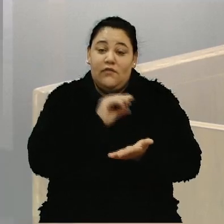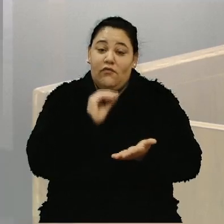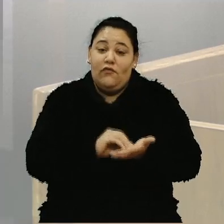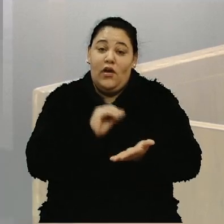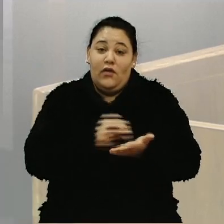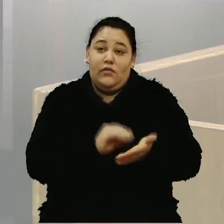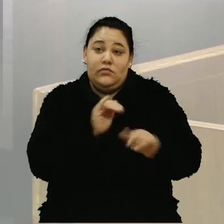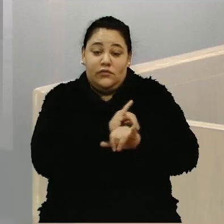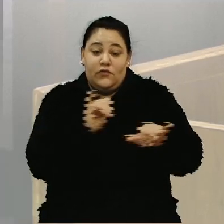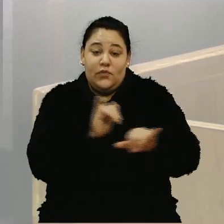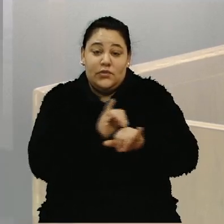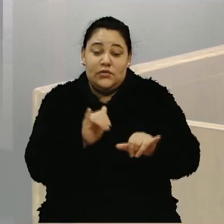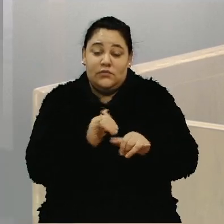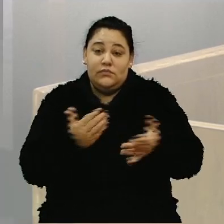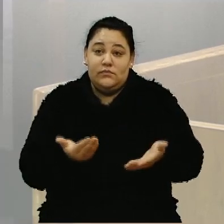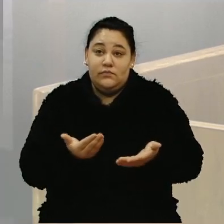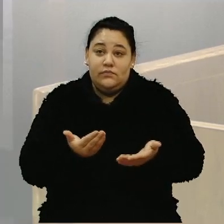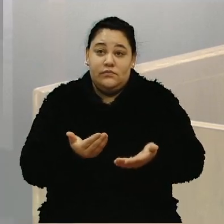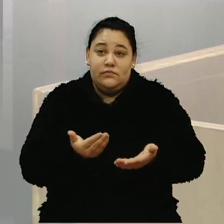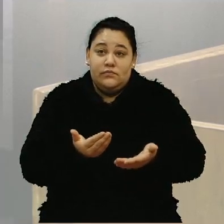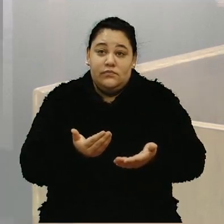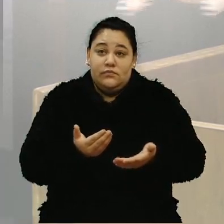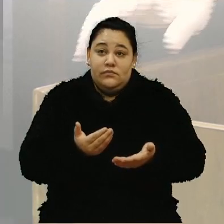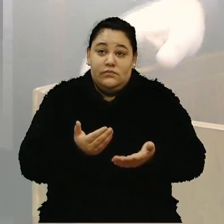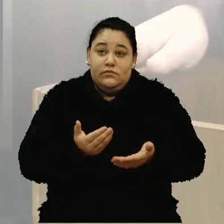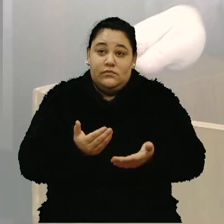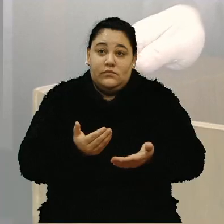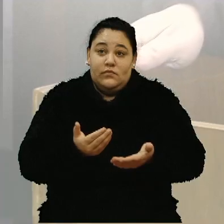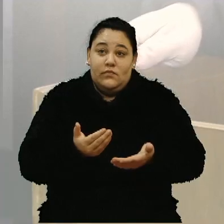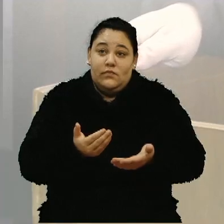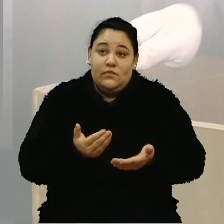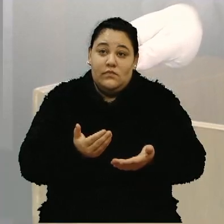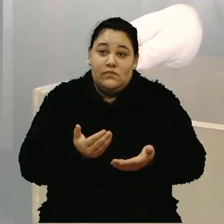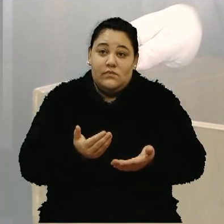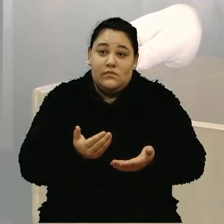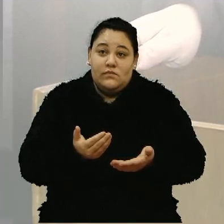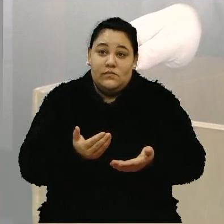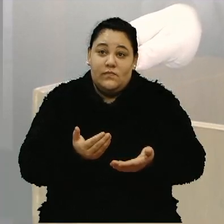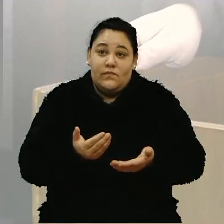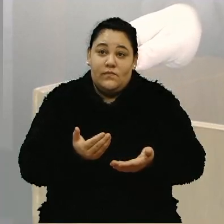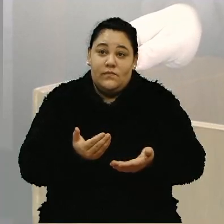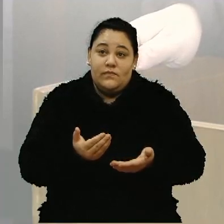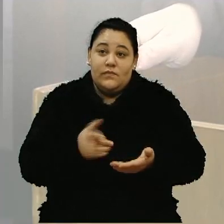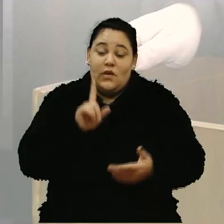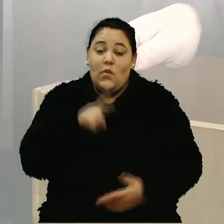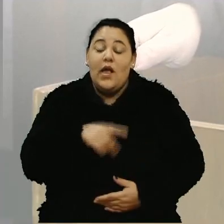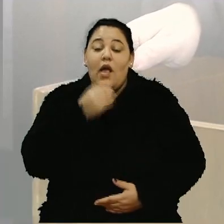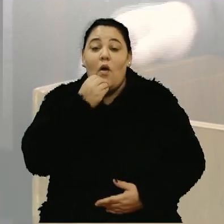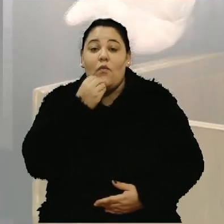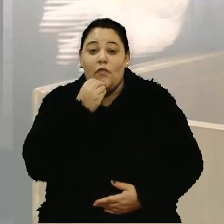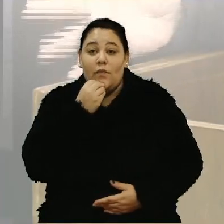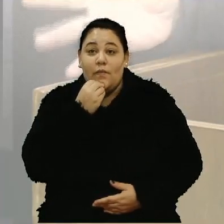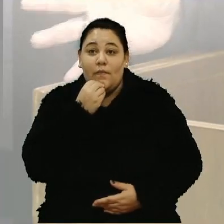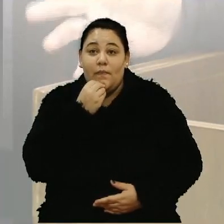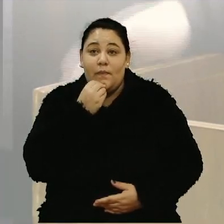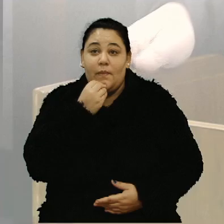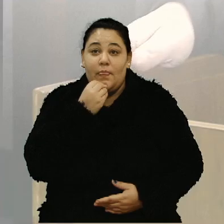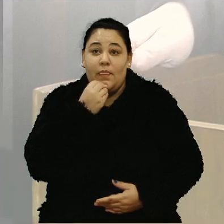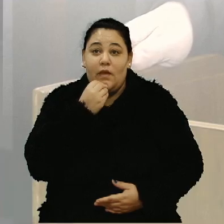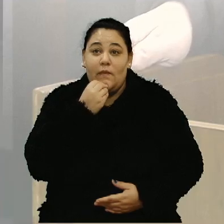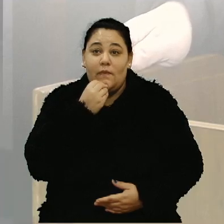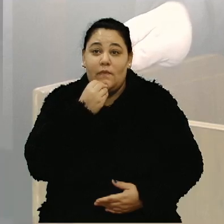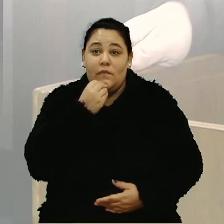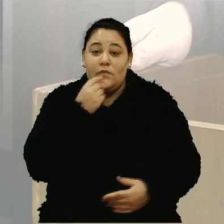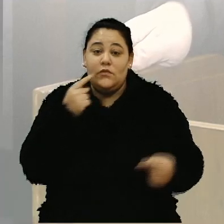desinformação, desencontro, e essa criação fica nesse sistema. Então, é claro que eles estão perdidos, não se entendem